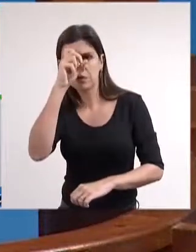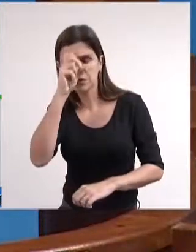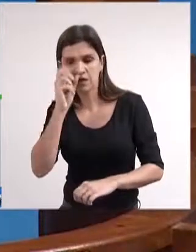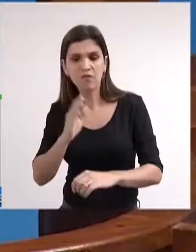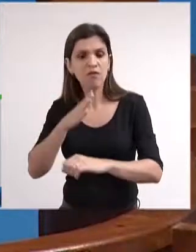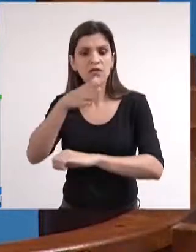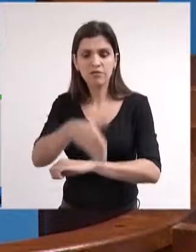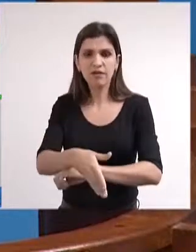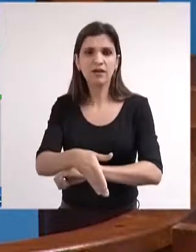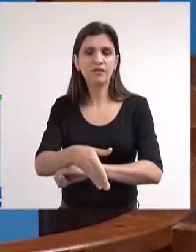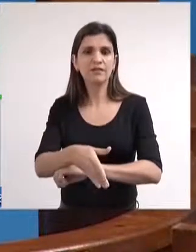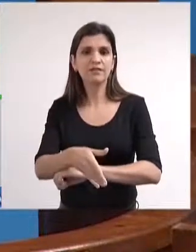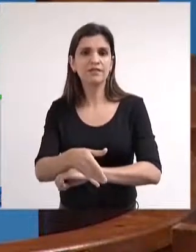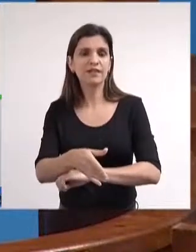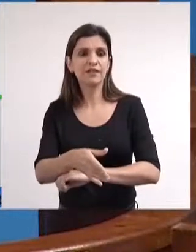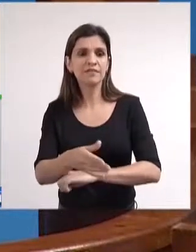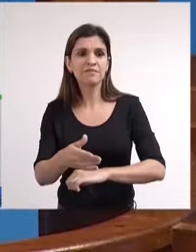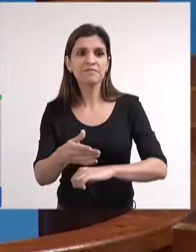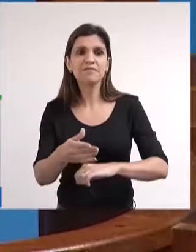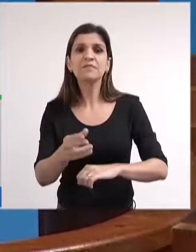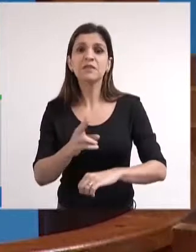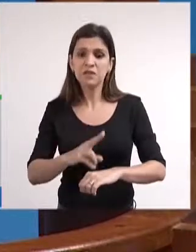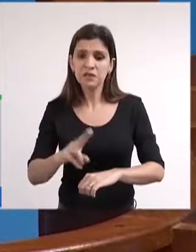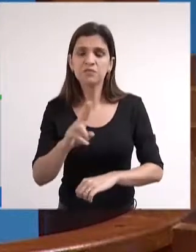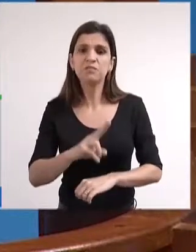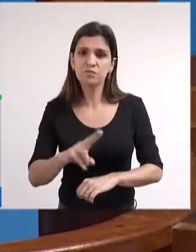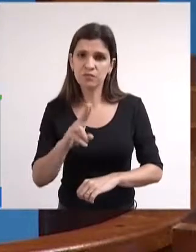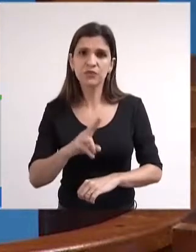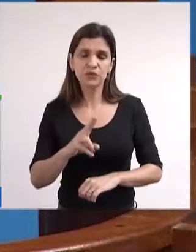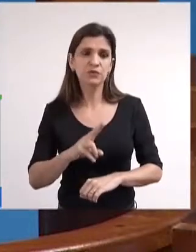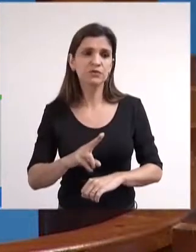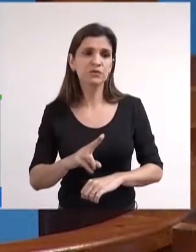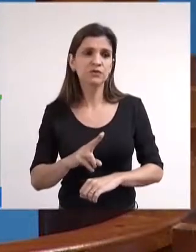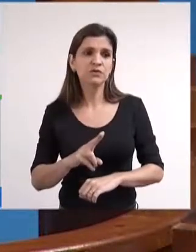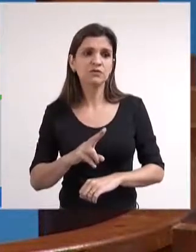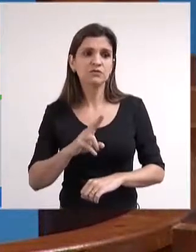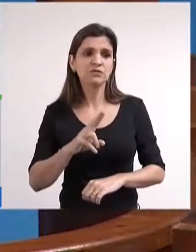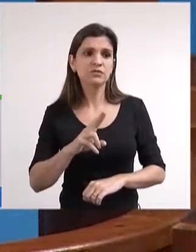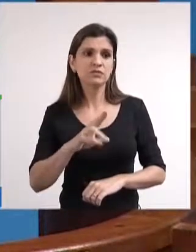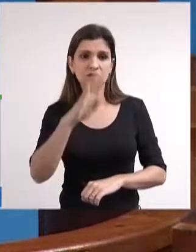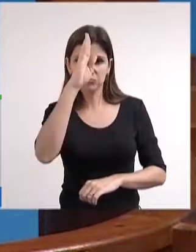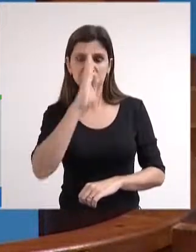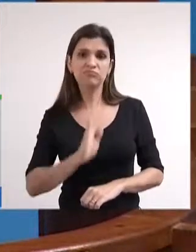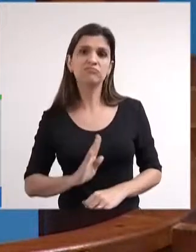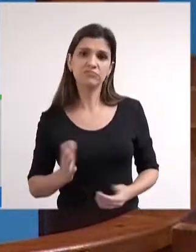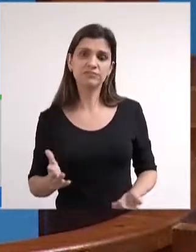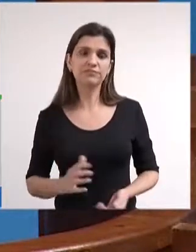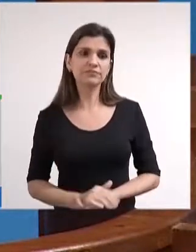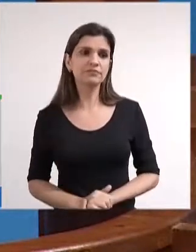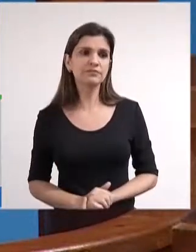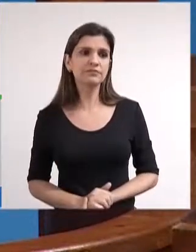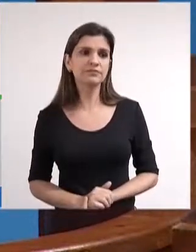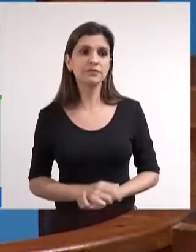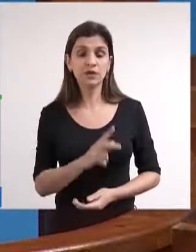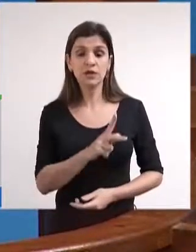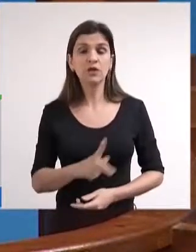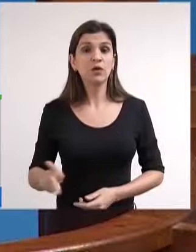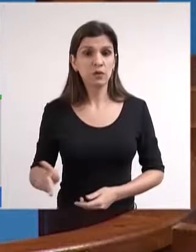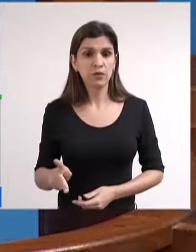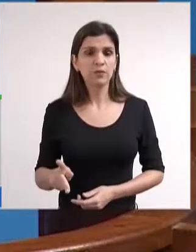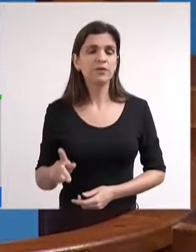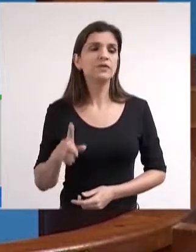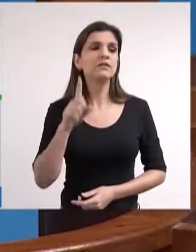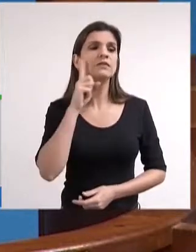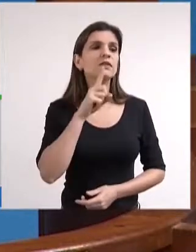gratuita. Os Estados Unidos, inclusive, na época do presidente Barack Obama,